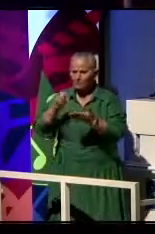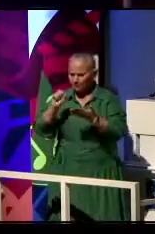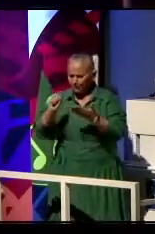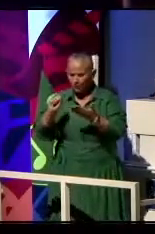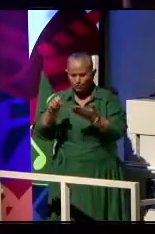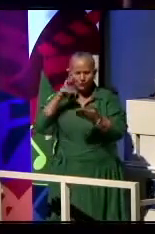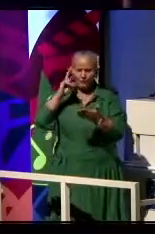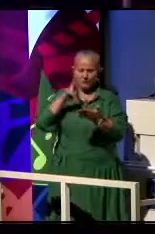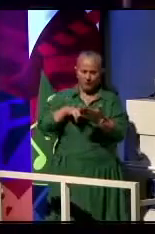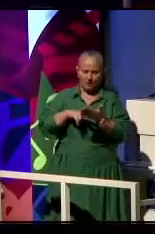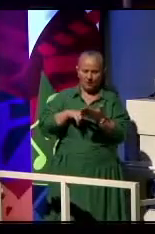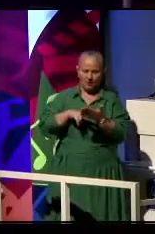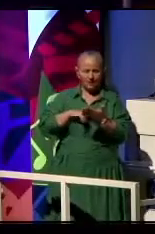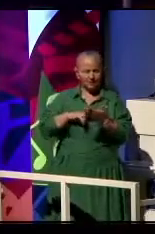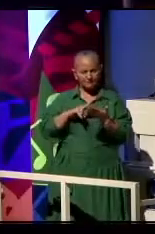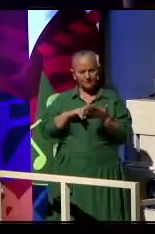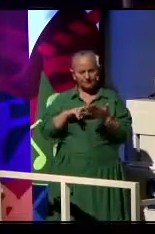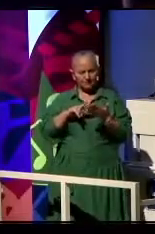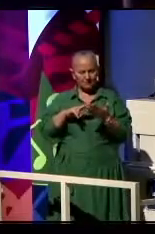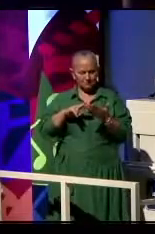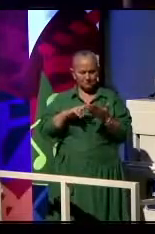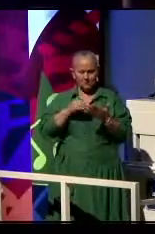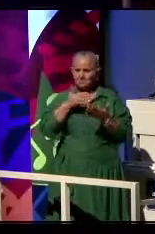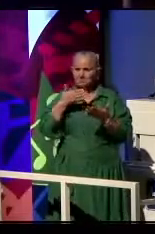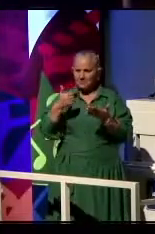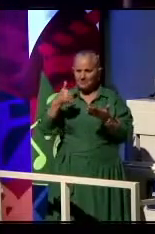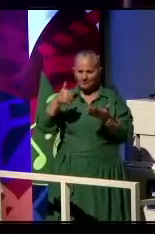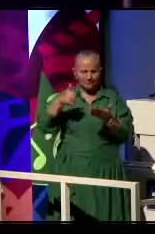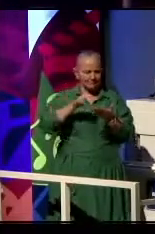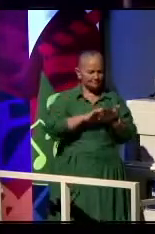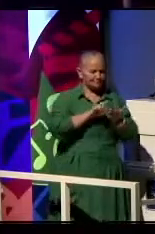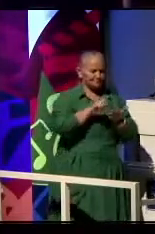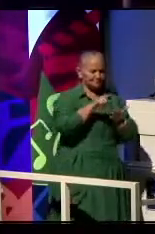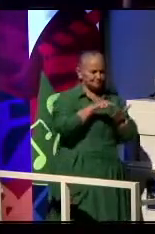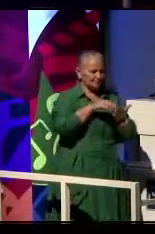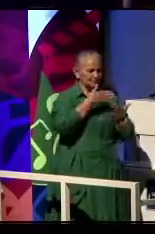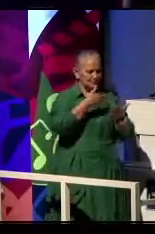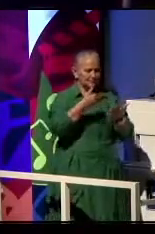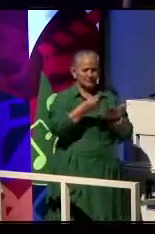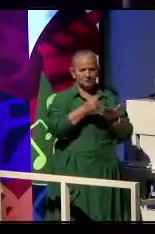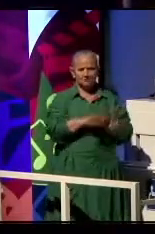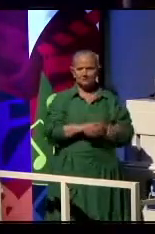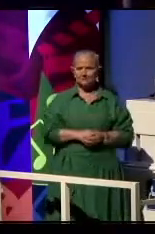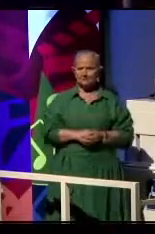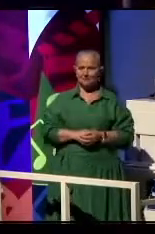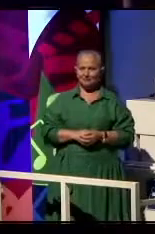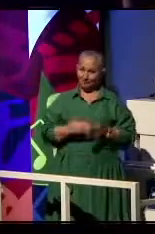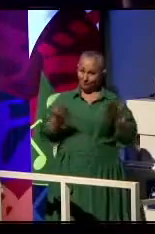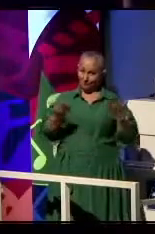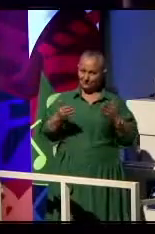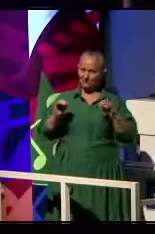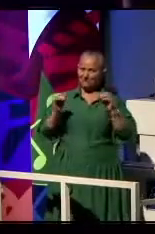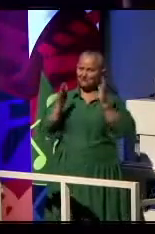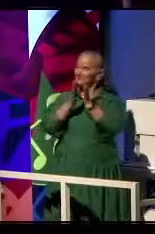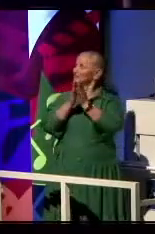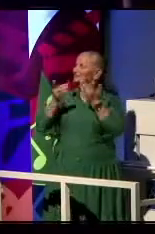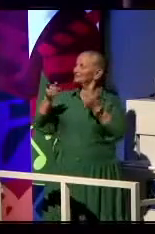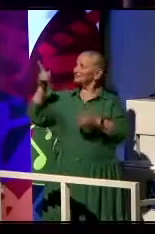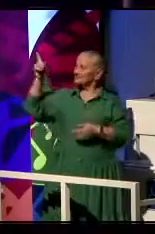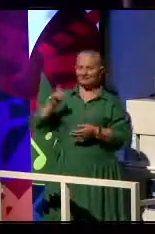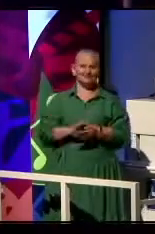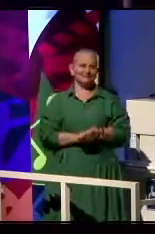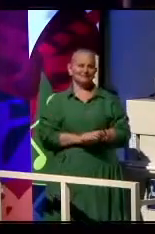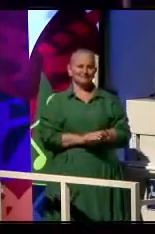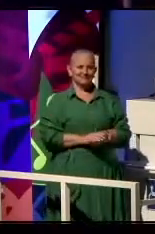fizeram o melhor, né? Cada um deu o melhor de si. E o resultado, esse resultado fantástico. Então, o Clube da Esquina é um álbum, é